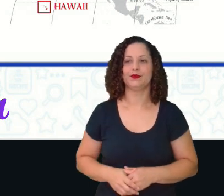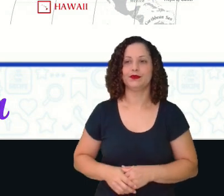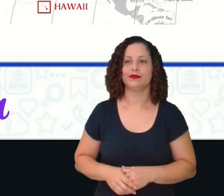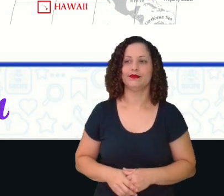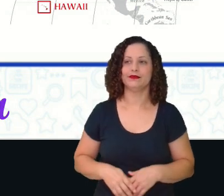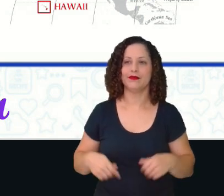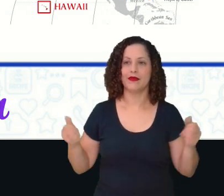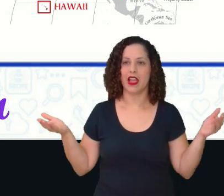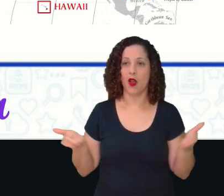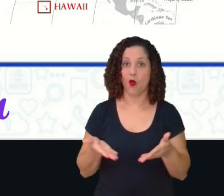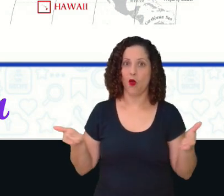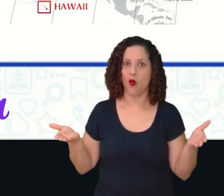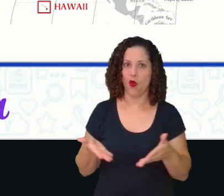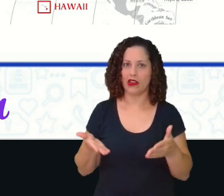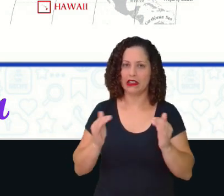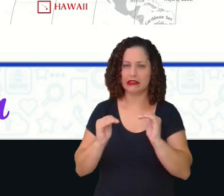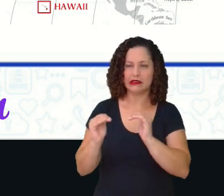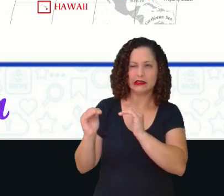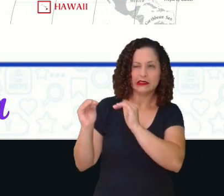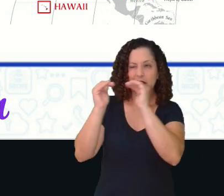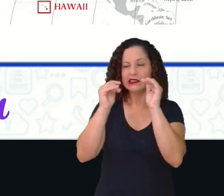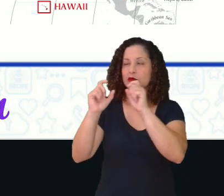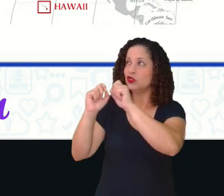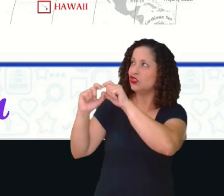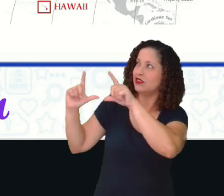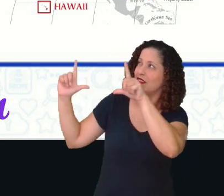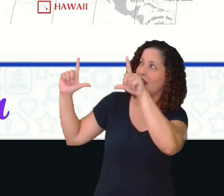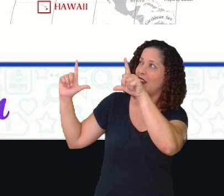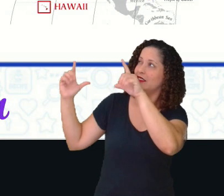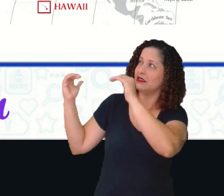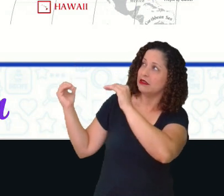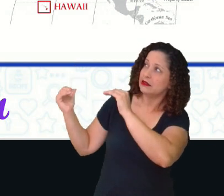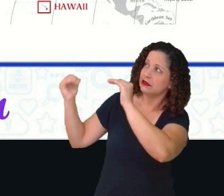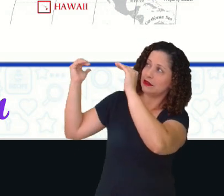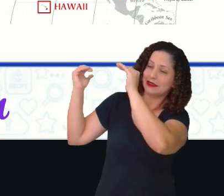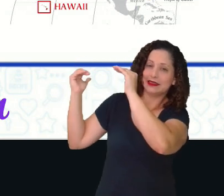Nossa, ficou um pouco acima. Não sei por quê.